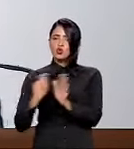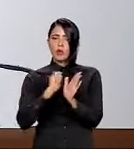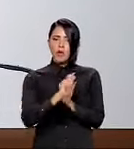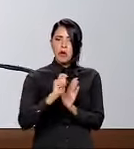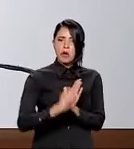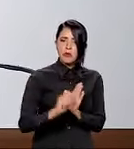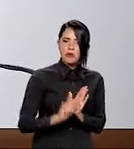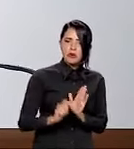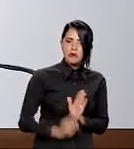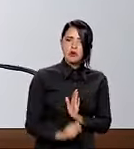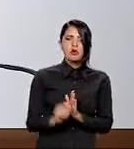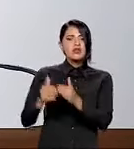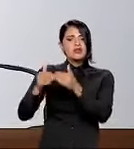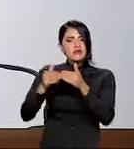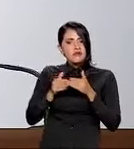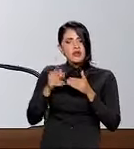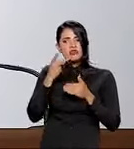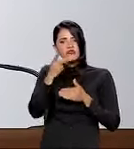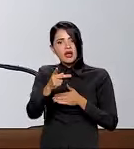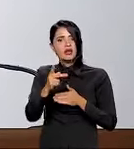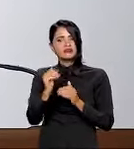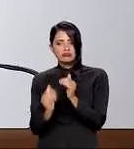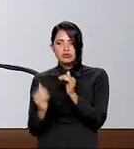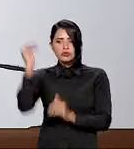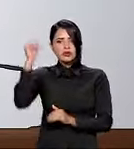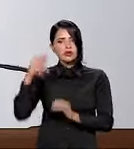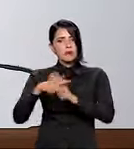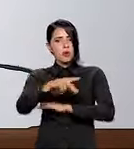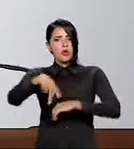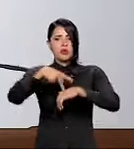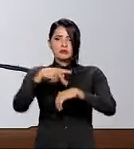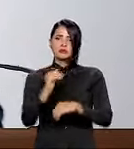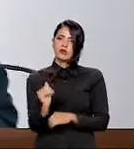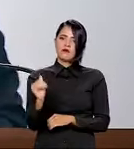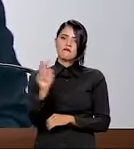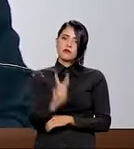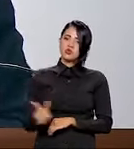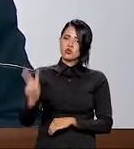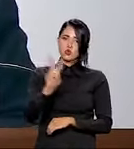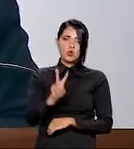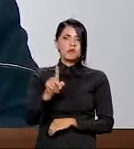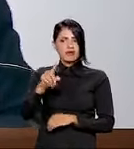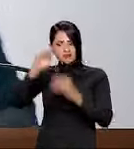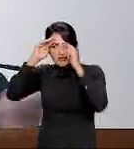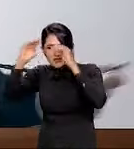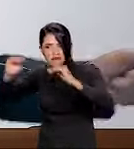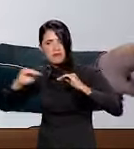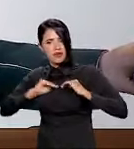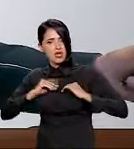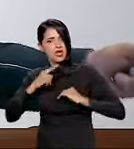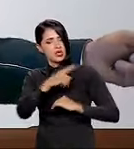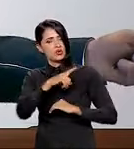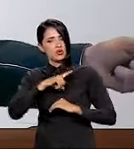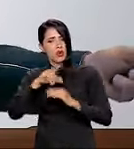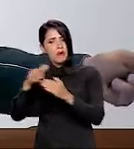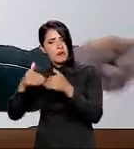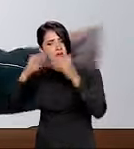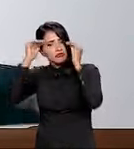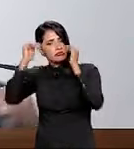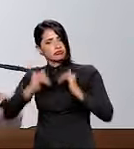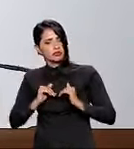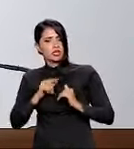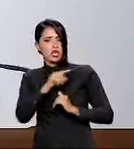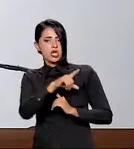e peça respeito à soberania da Venezuela. Peça respeito, porque o mundo chegou a eleger